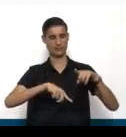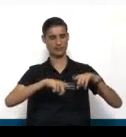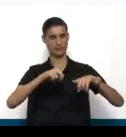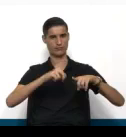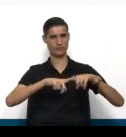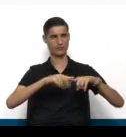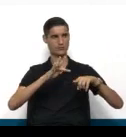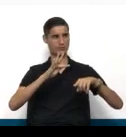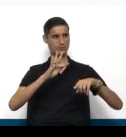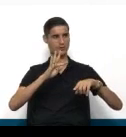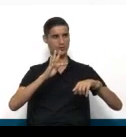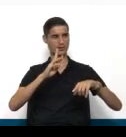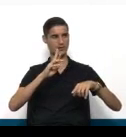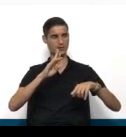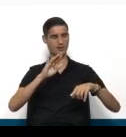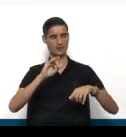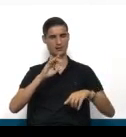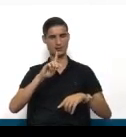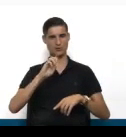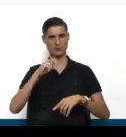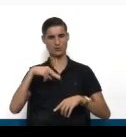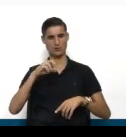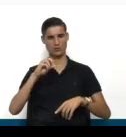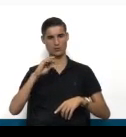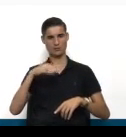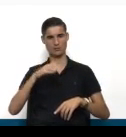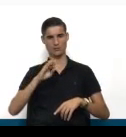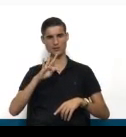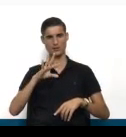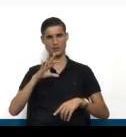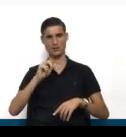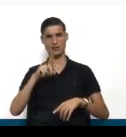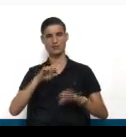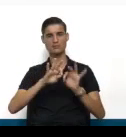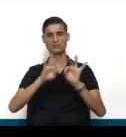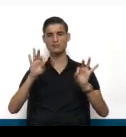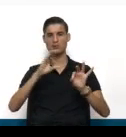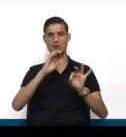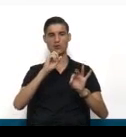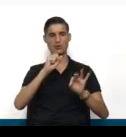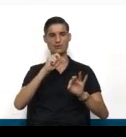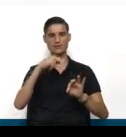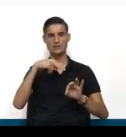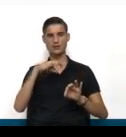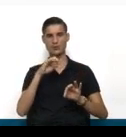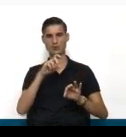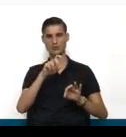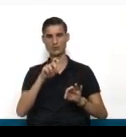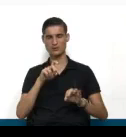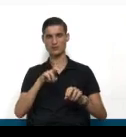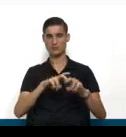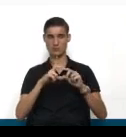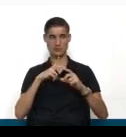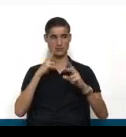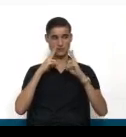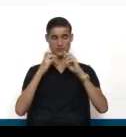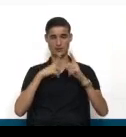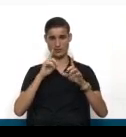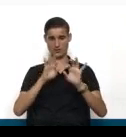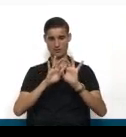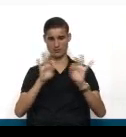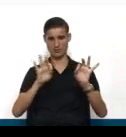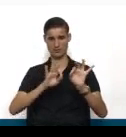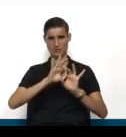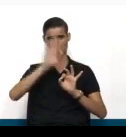condição inicial é uma função trigonométrica, onde nós estamos dependendo de cosseno de x. E se eu estou trabalhando com função